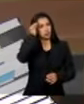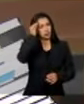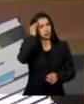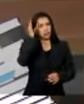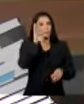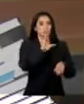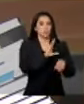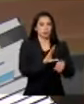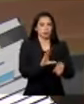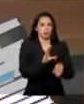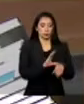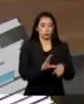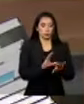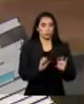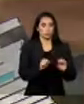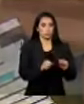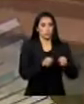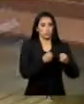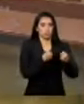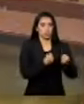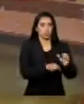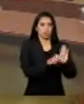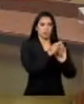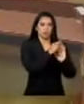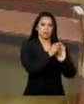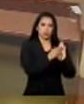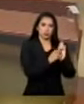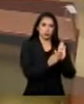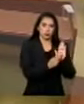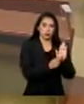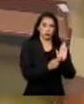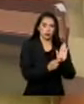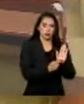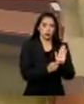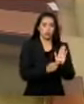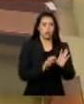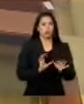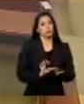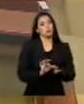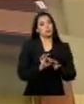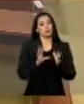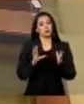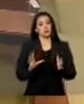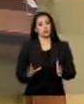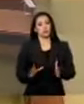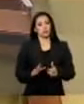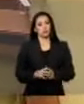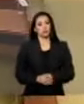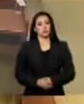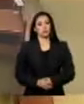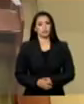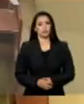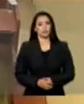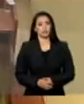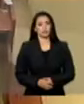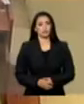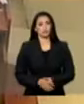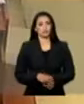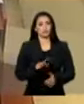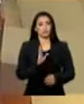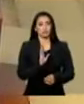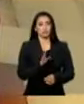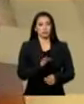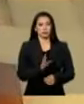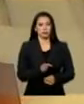constitucionalidade reforçada de normas tutelares da liberdade. Conforme argumenta,